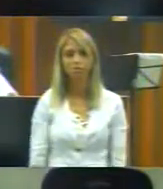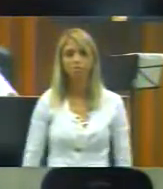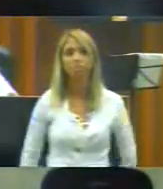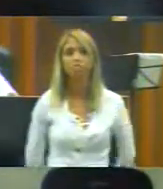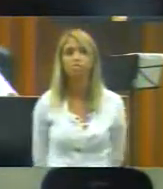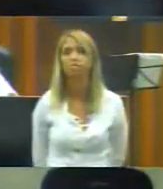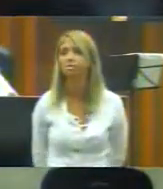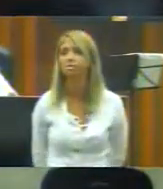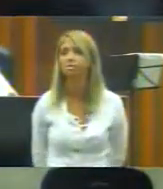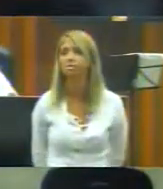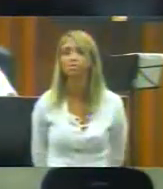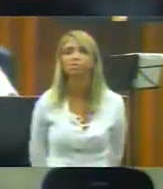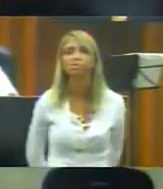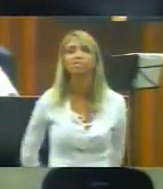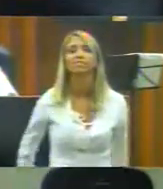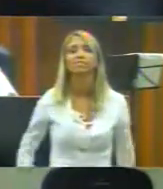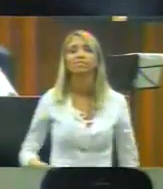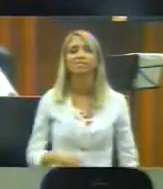Está chegando a hora, Gabriel.